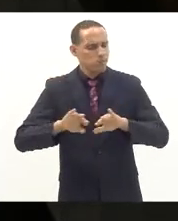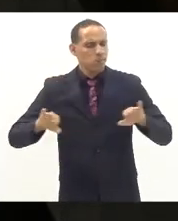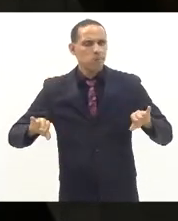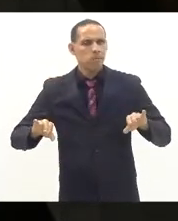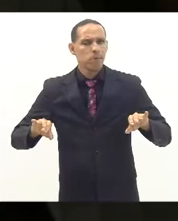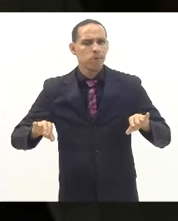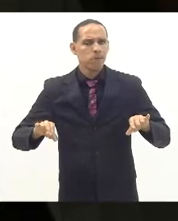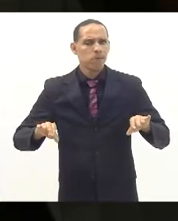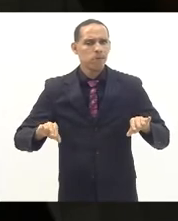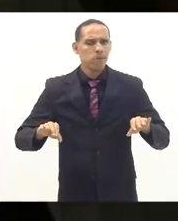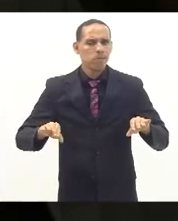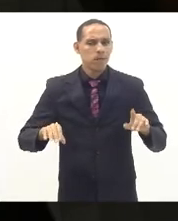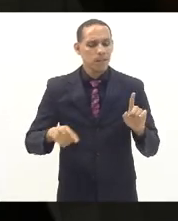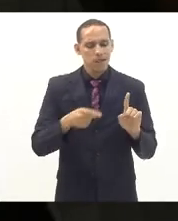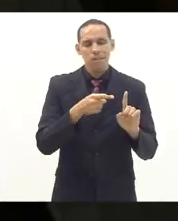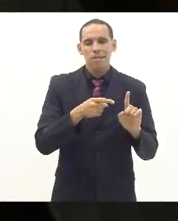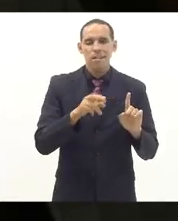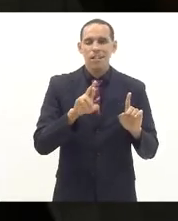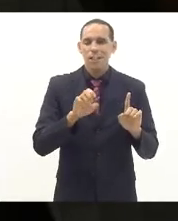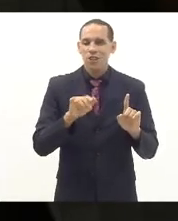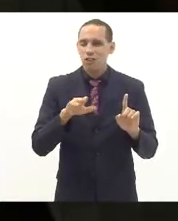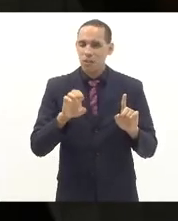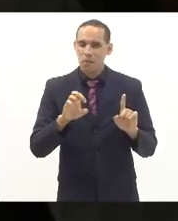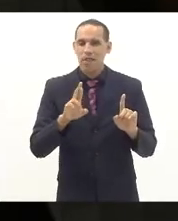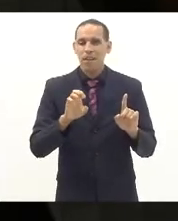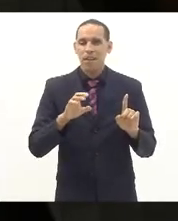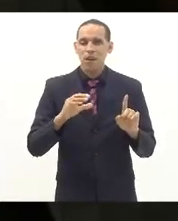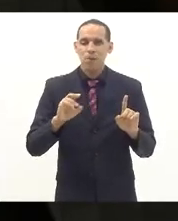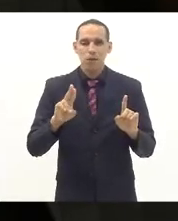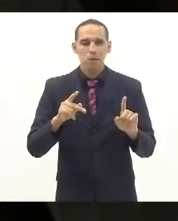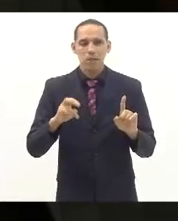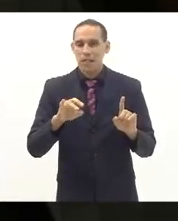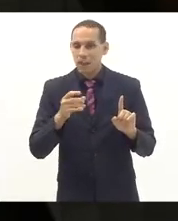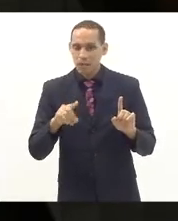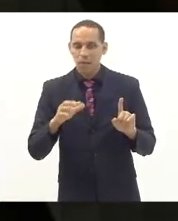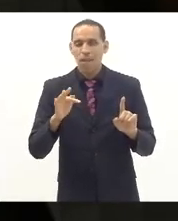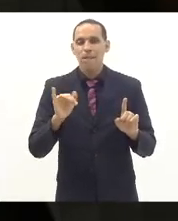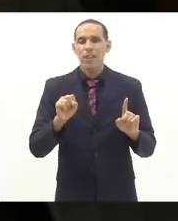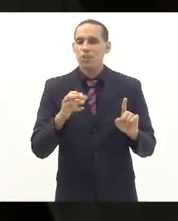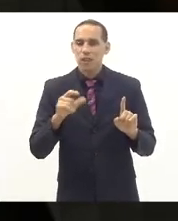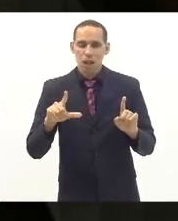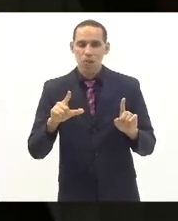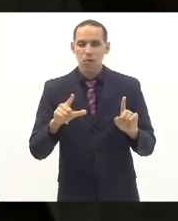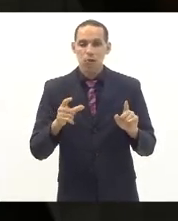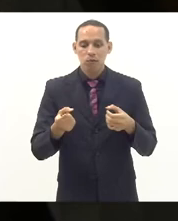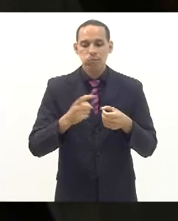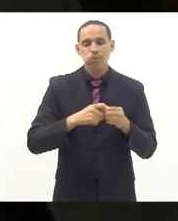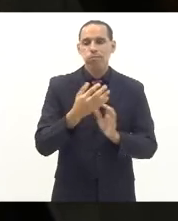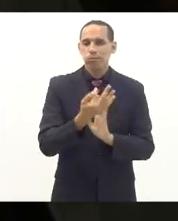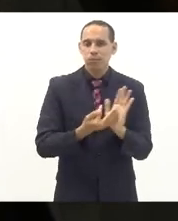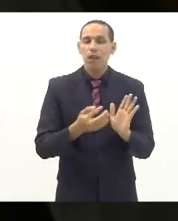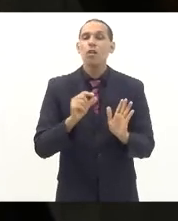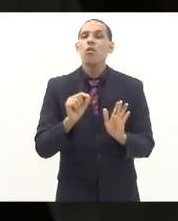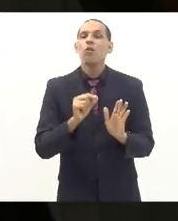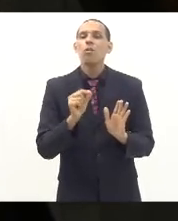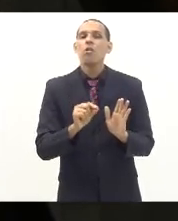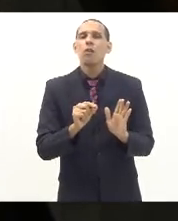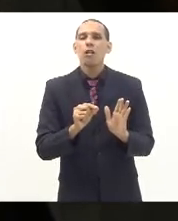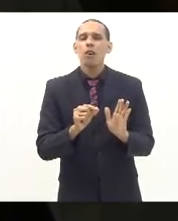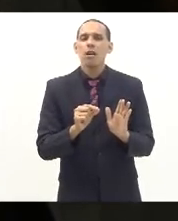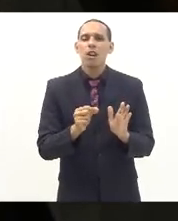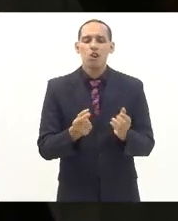fiscal é uma agenda de alívio de caixa com vários encargos que seguem